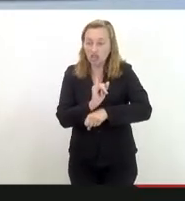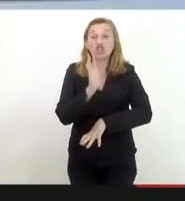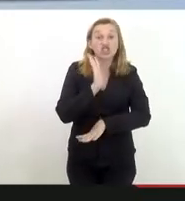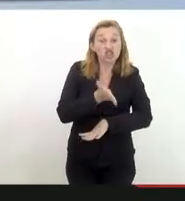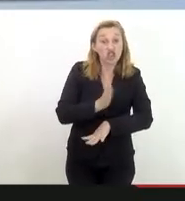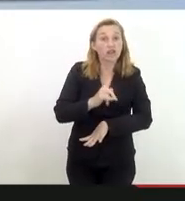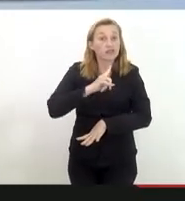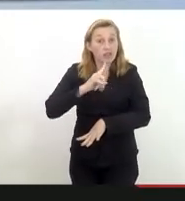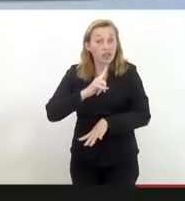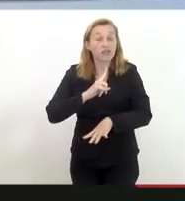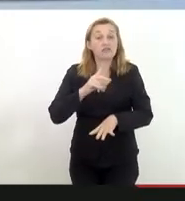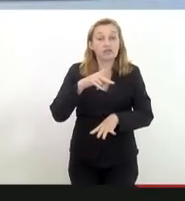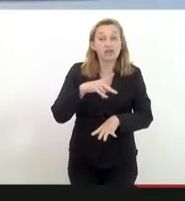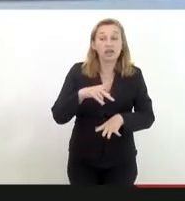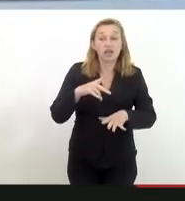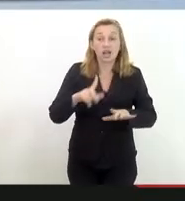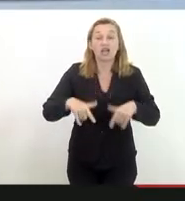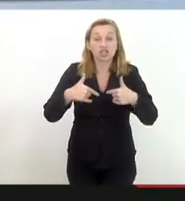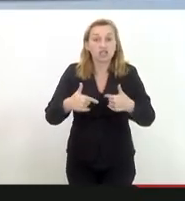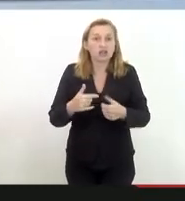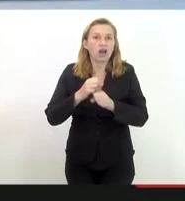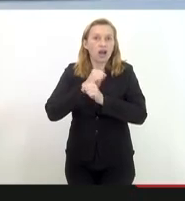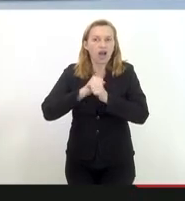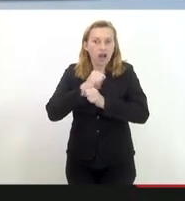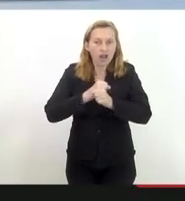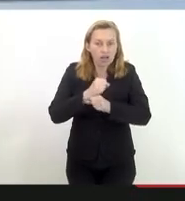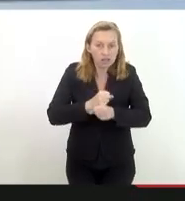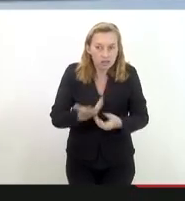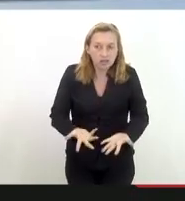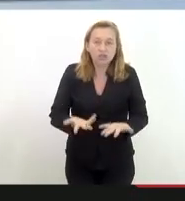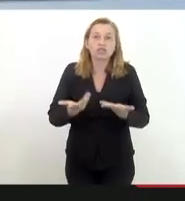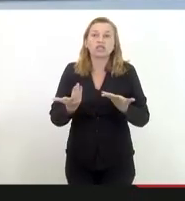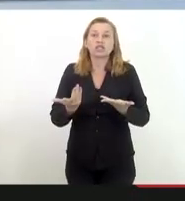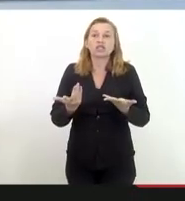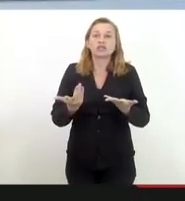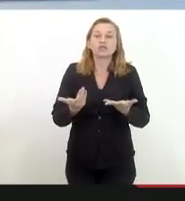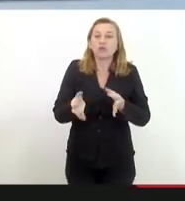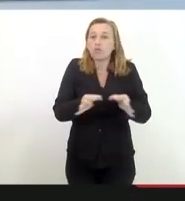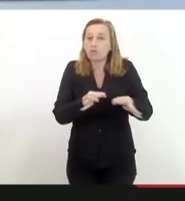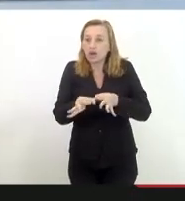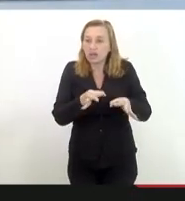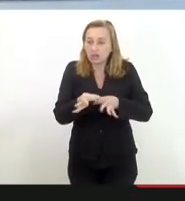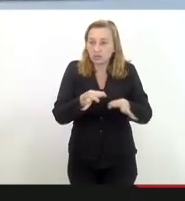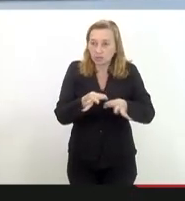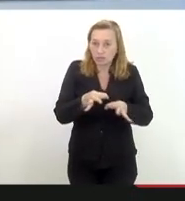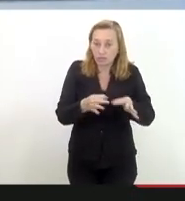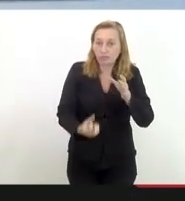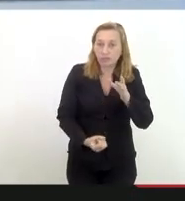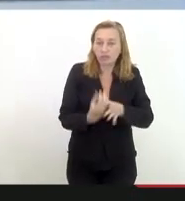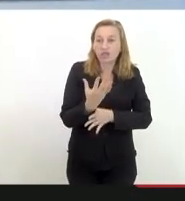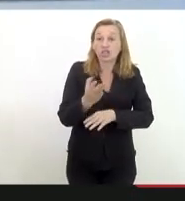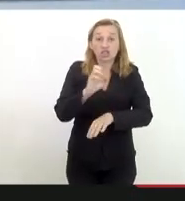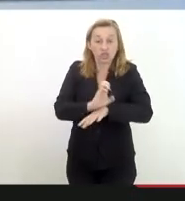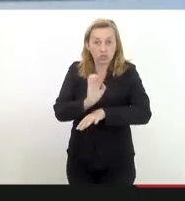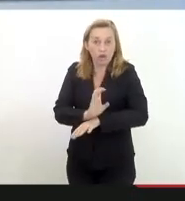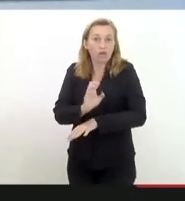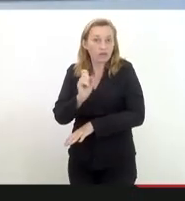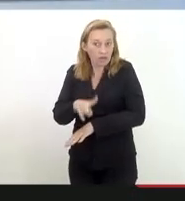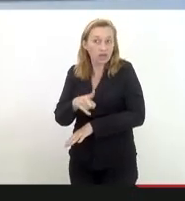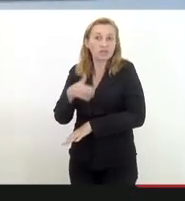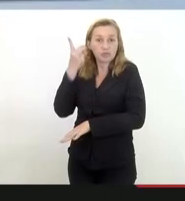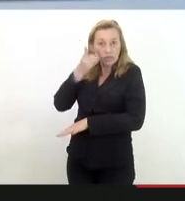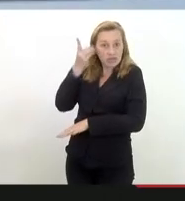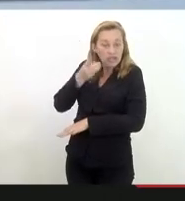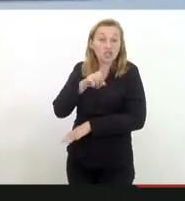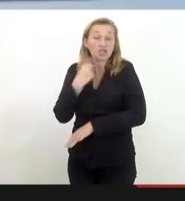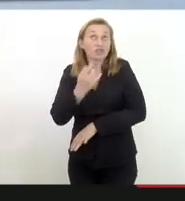tem tratado há muito tempo, né? Que foi o fruto aí desse plano estadual, né, deputada? Que a gente está com